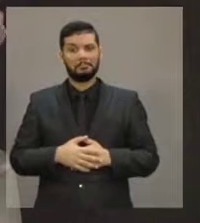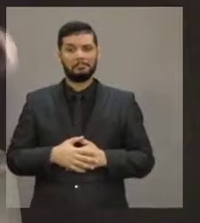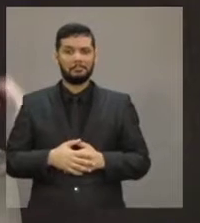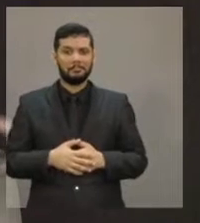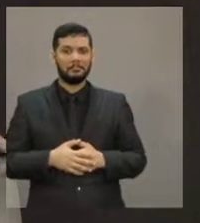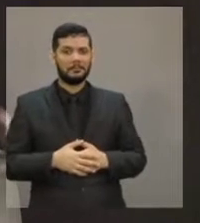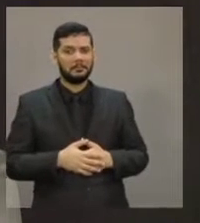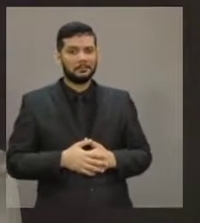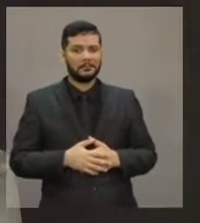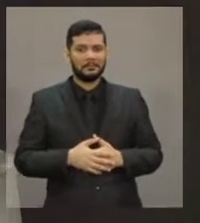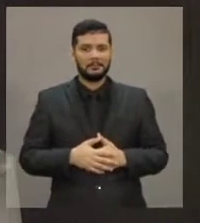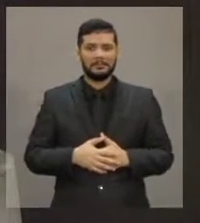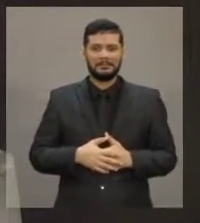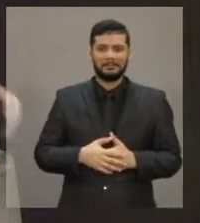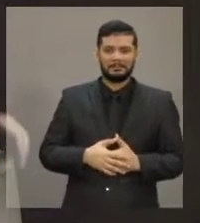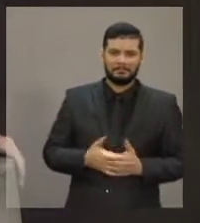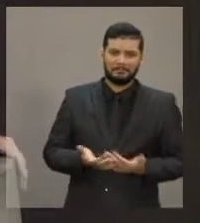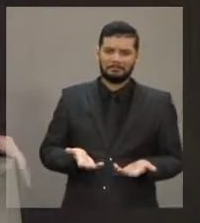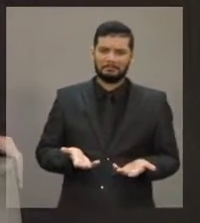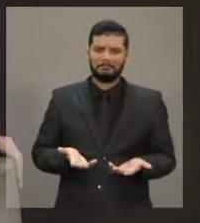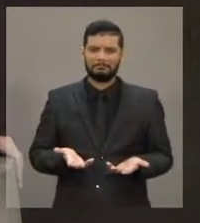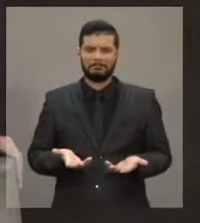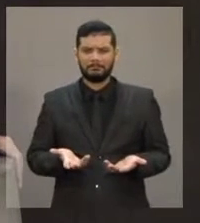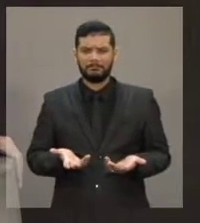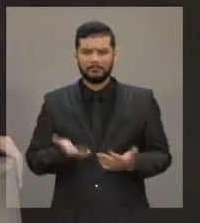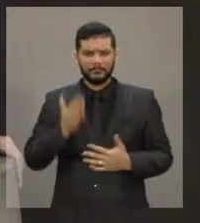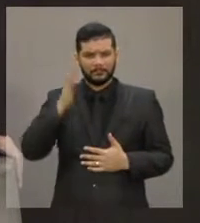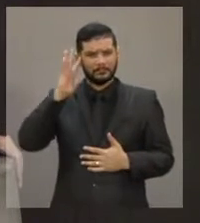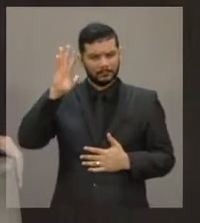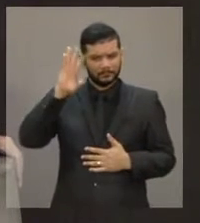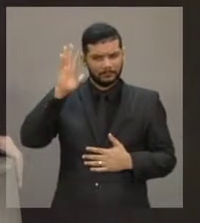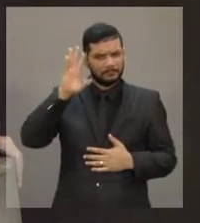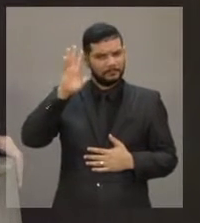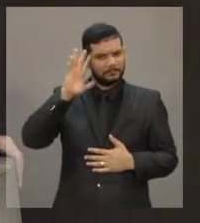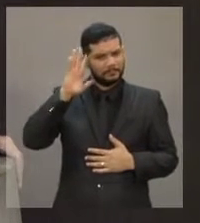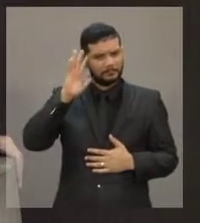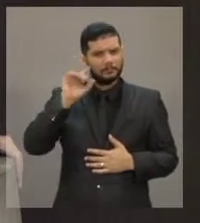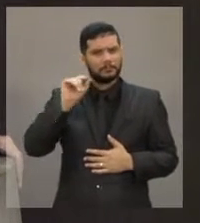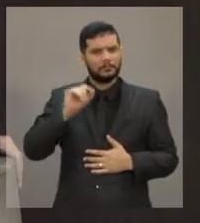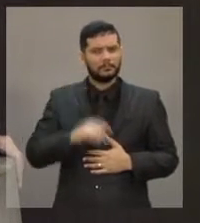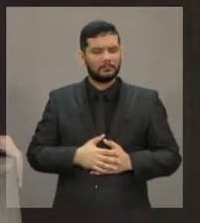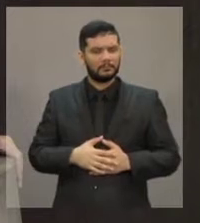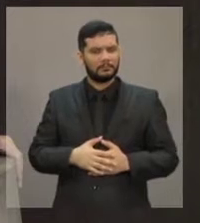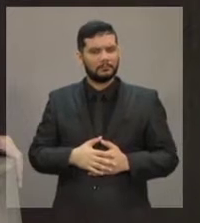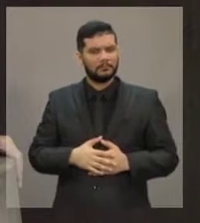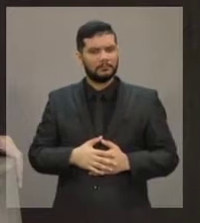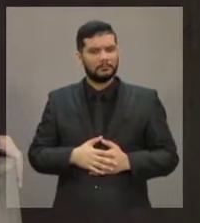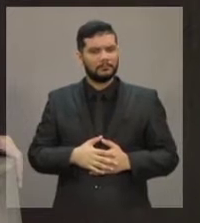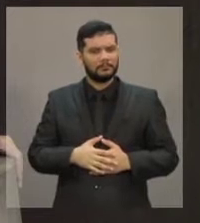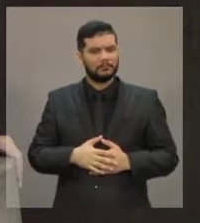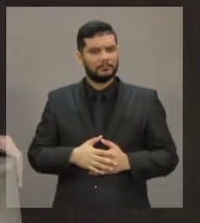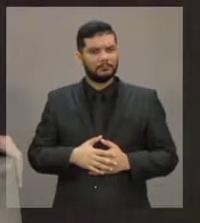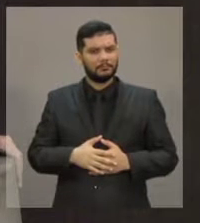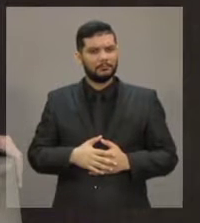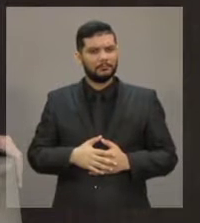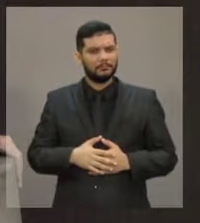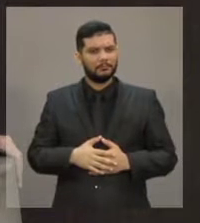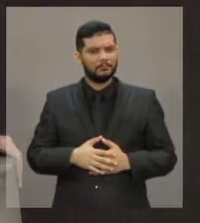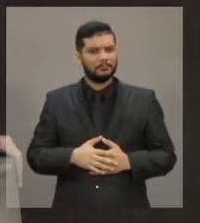sua acepção mais larga, uma comunidade de afeto, proteção e acolhimento?